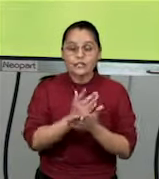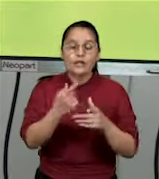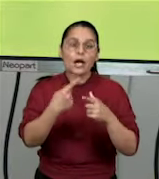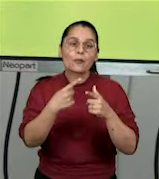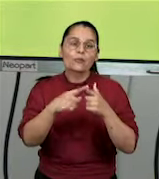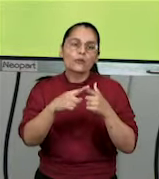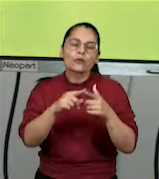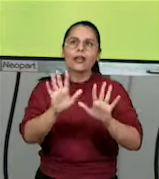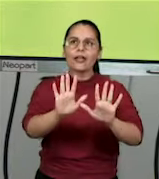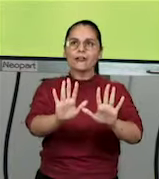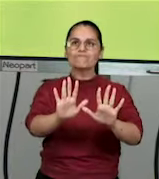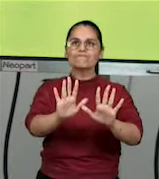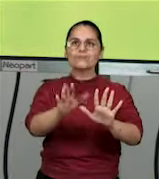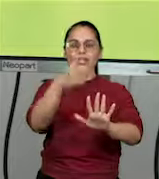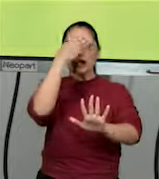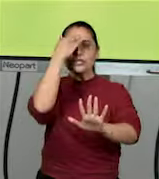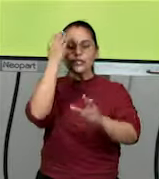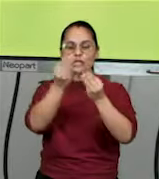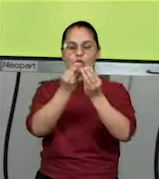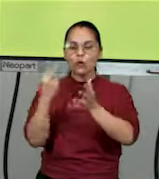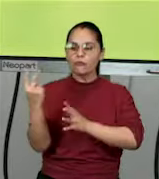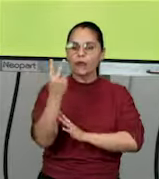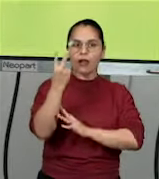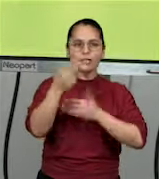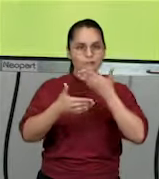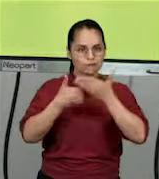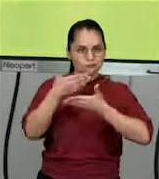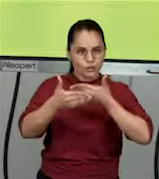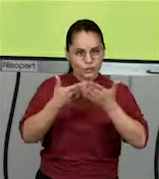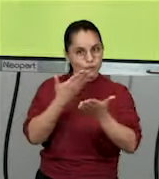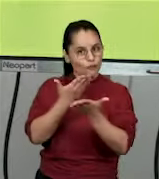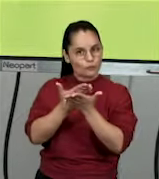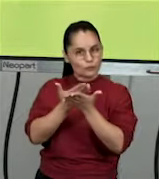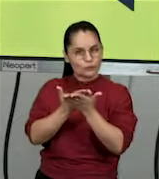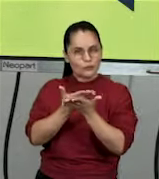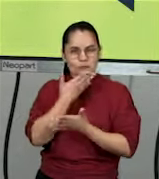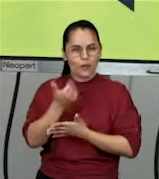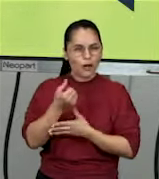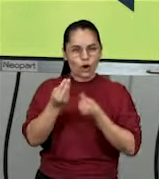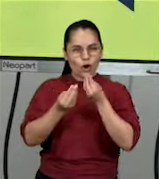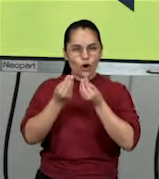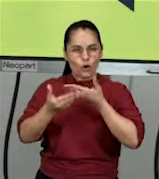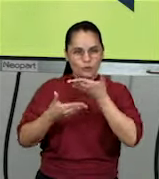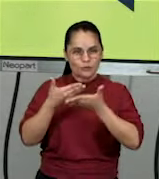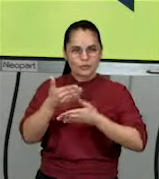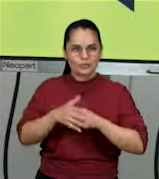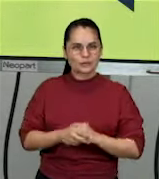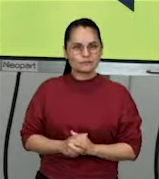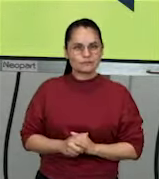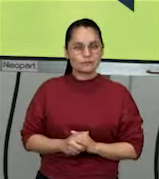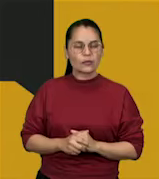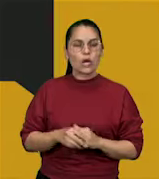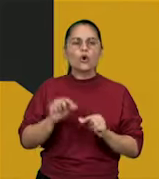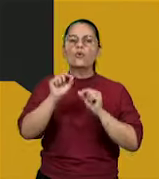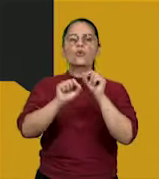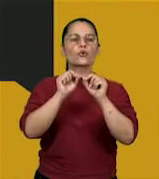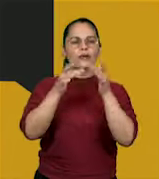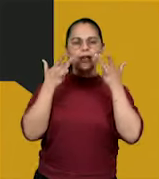valor devido ao processo. Vamos estudar então um pouco mais sobre o processo. Elementos do